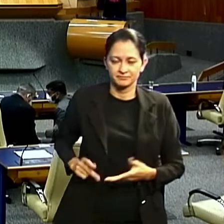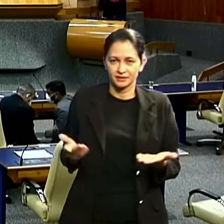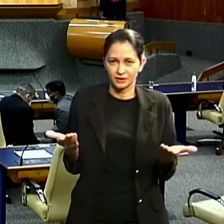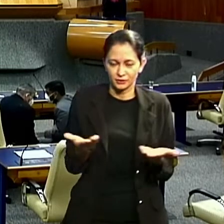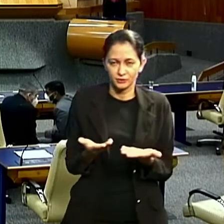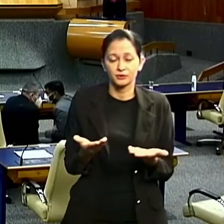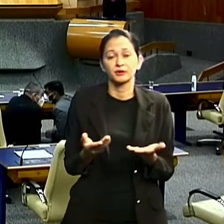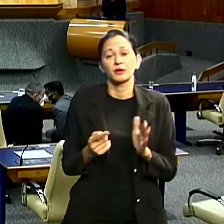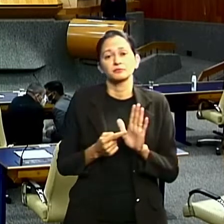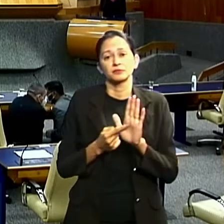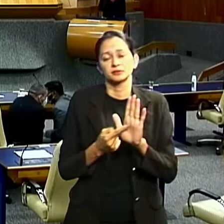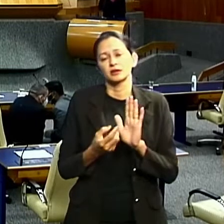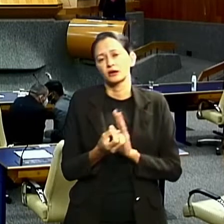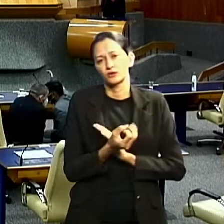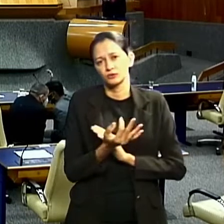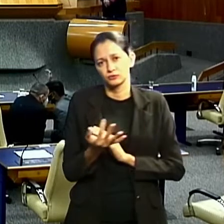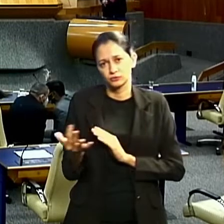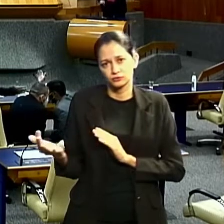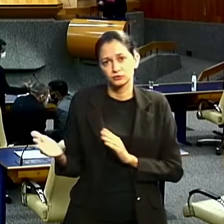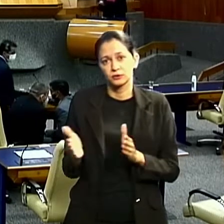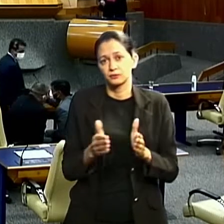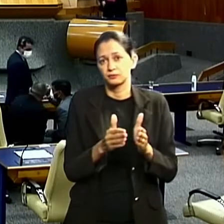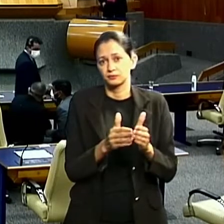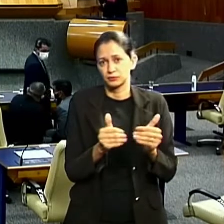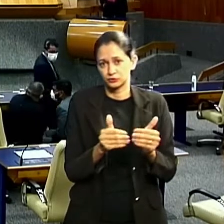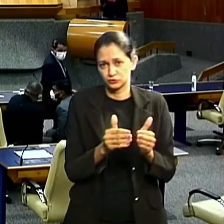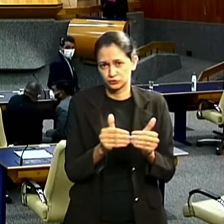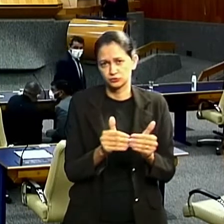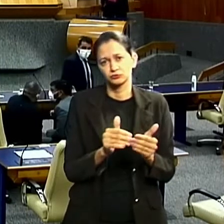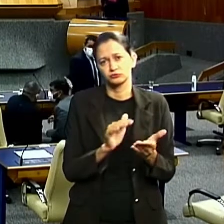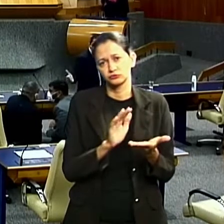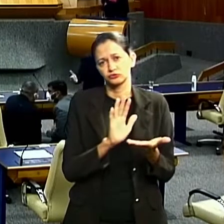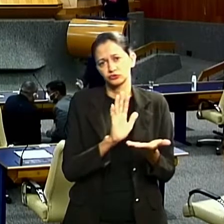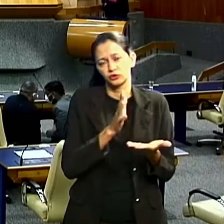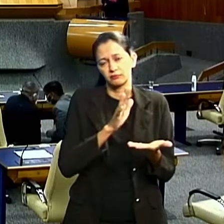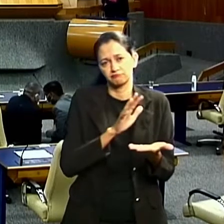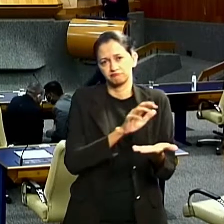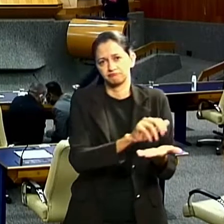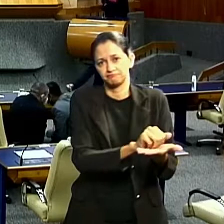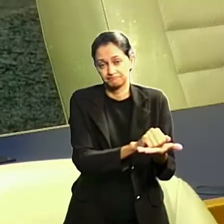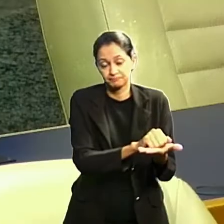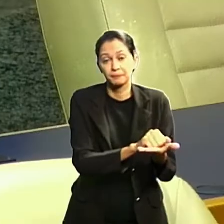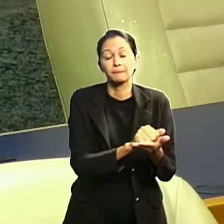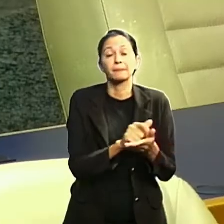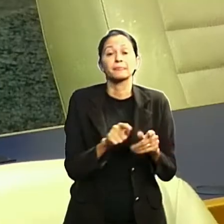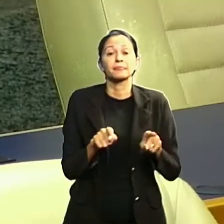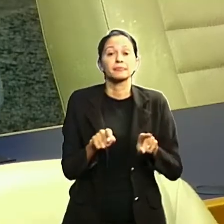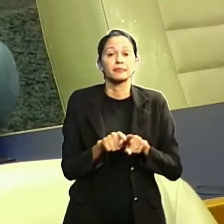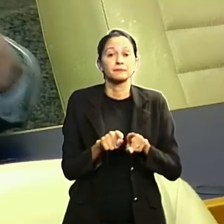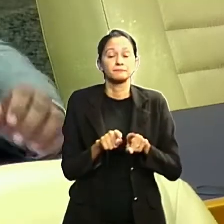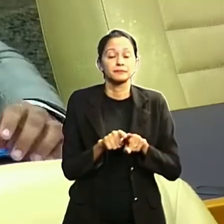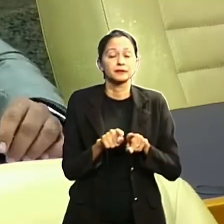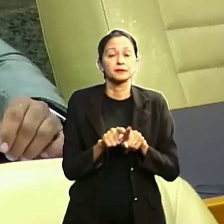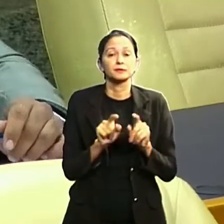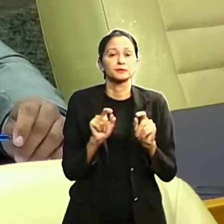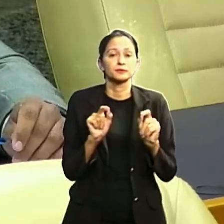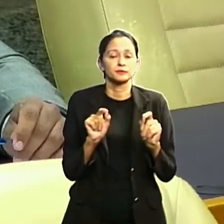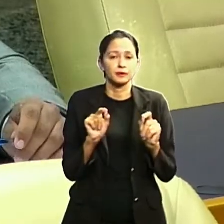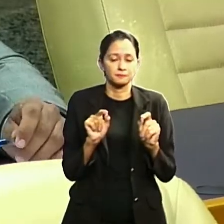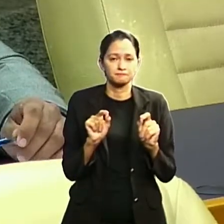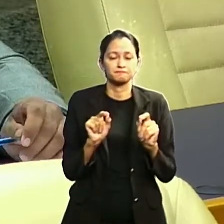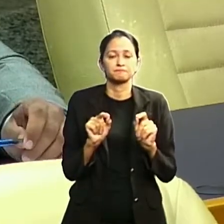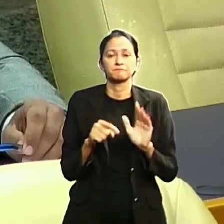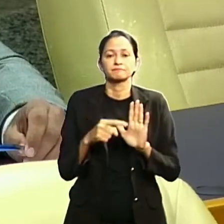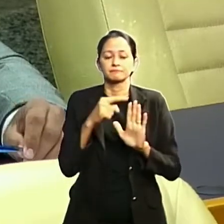Apresento aqui alguns ainda em tempo, alguns requerimentos devidamente formalizados. E trago também, presidente Sandy Júnior, um